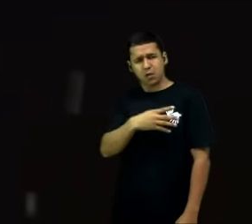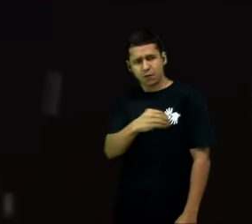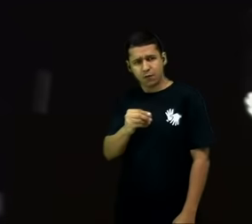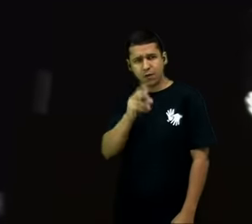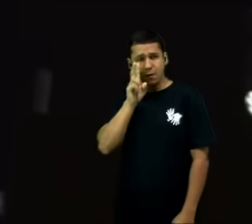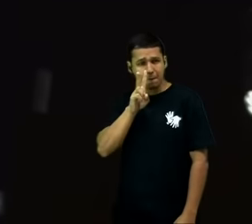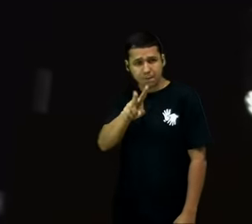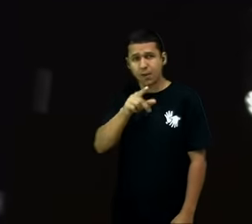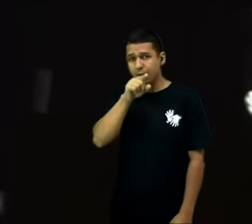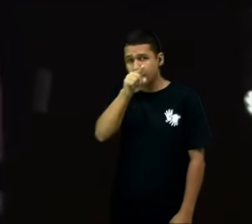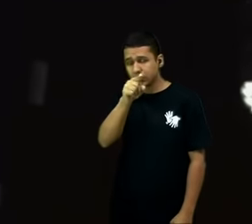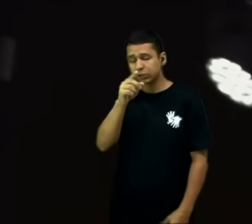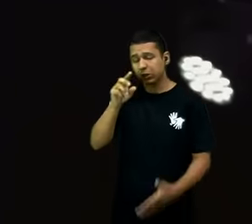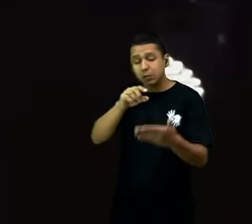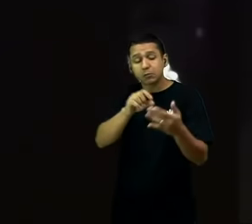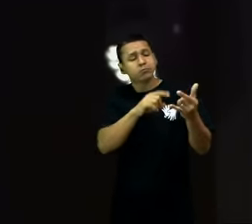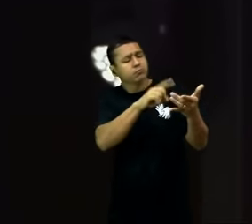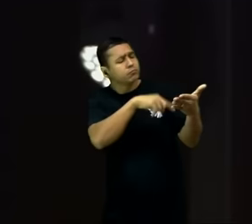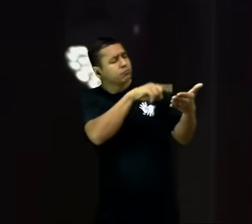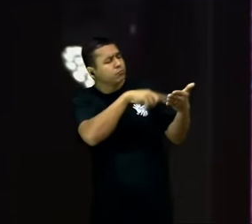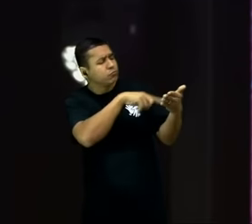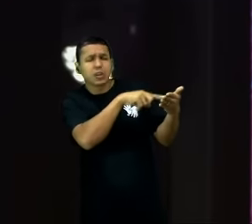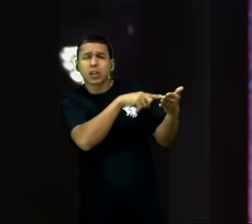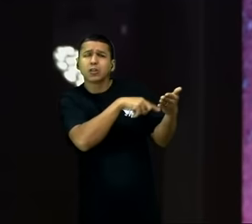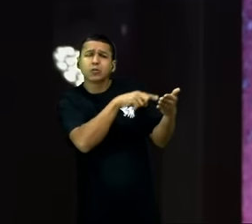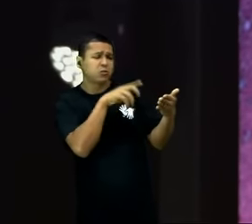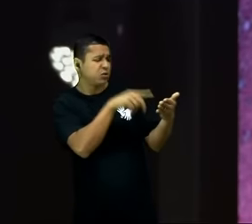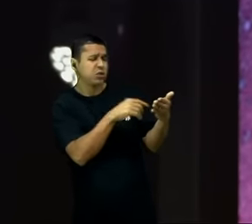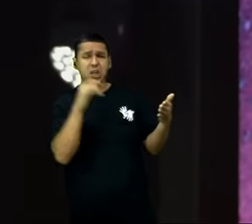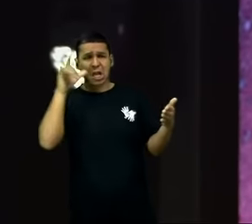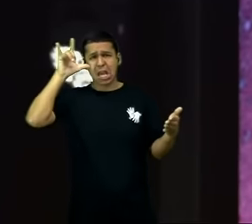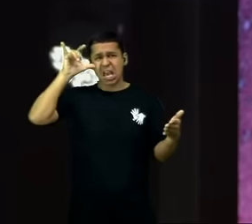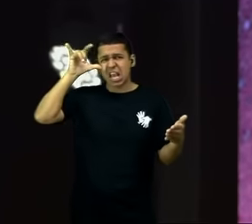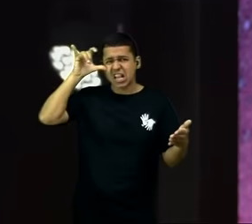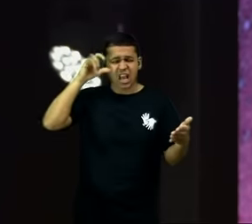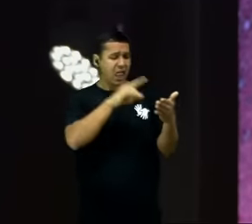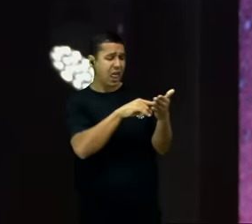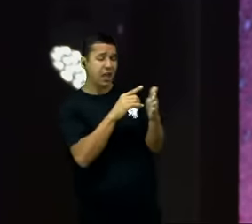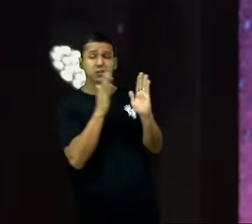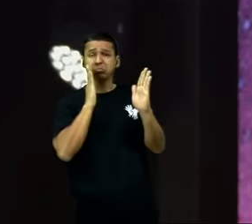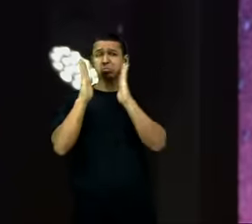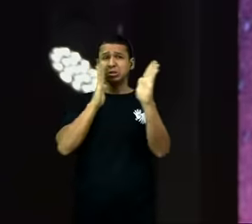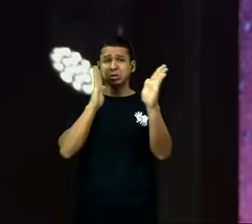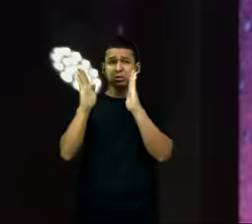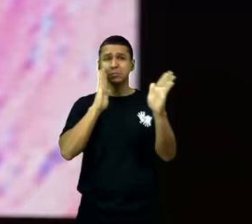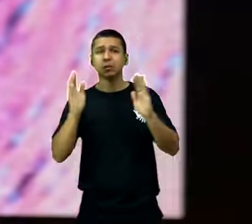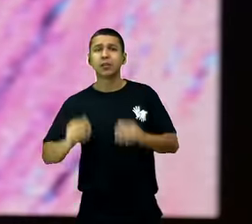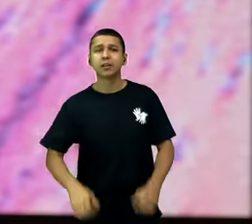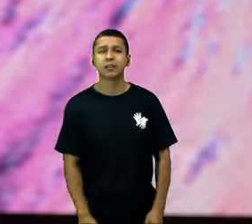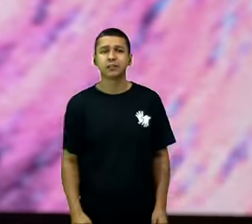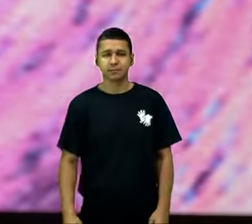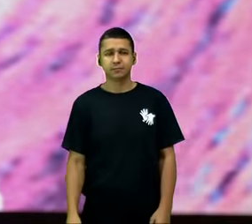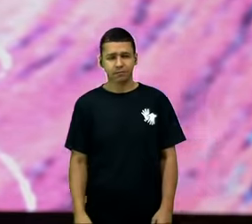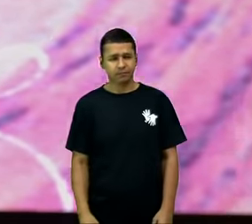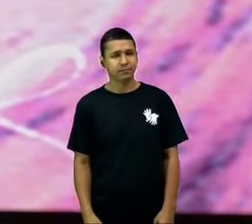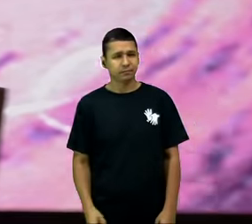vai ver que você tem uma mãe espiritual. Senta aí que você vai ver que você tem um pai espiritual. Senta aí para você ver.